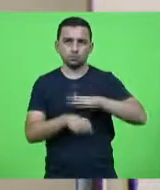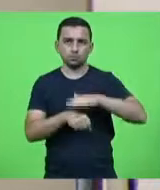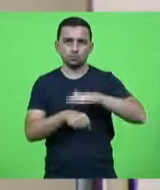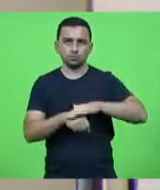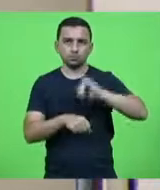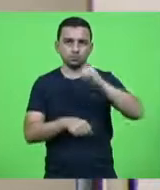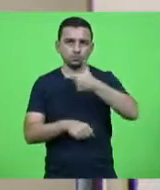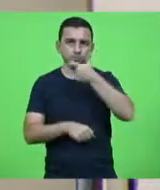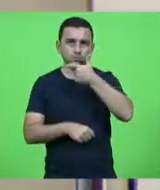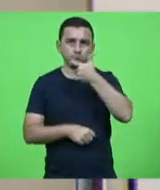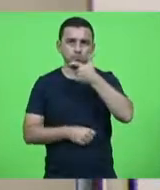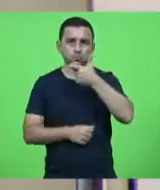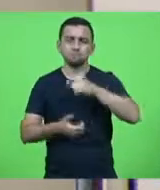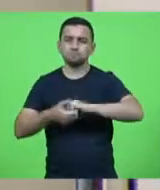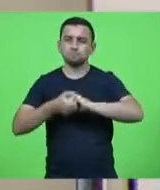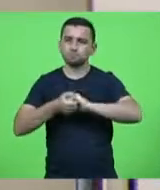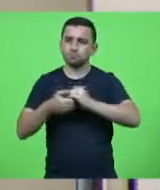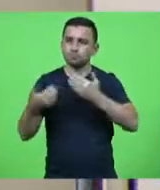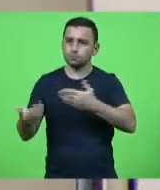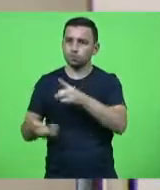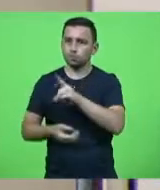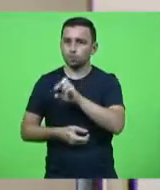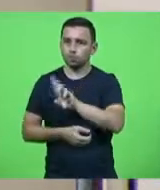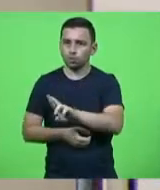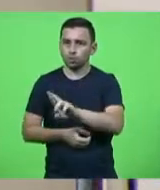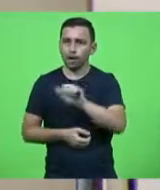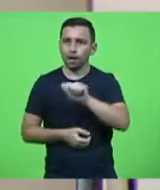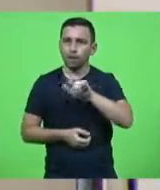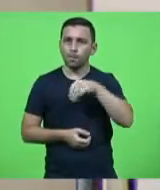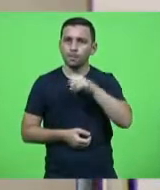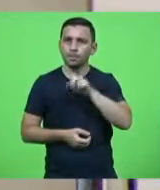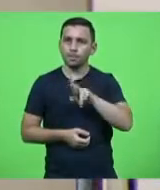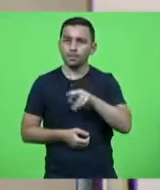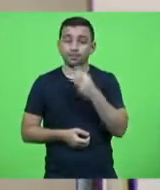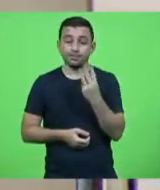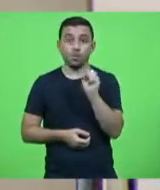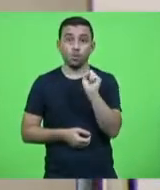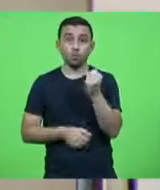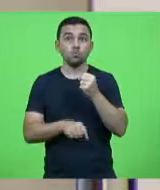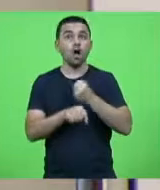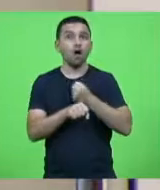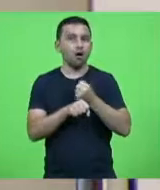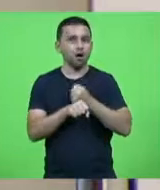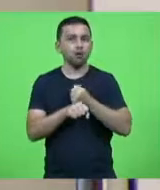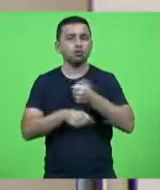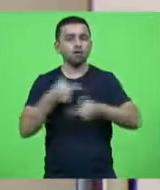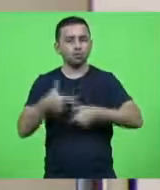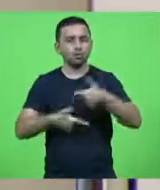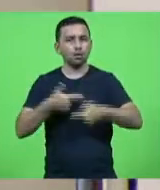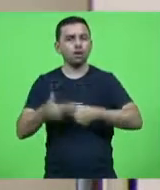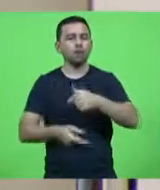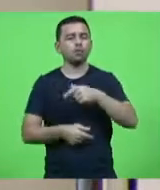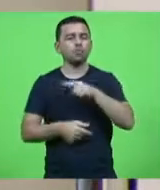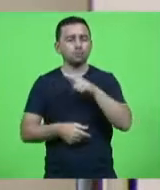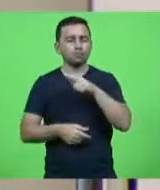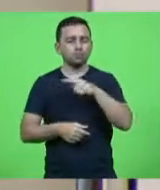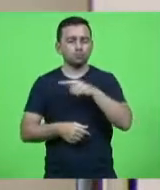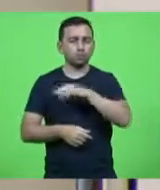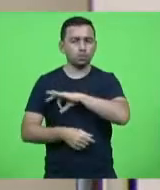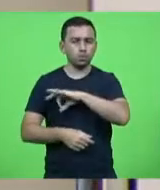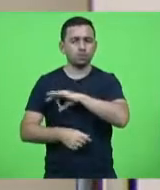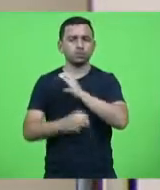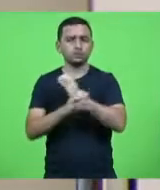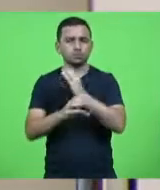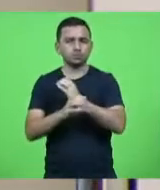Comper. Cumprimentando o doutor Almiro da Costa pelos 38 anos de trabalho prestado junto à Polícia Civil do Estado de Santa Catarina. Em discussão.